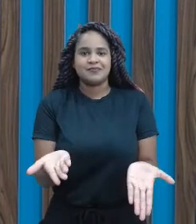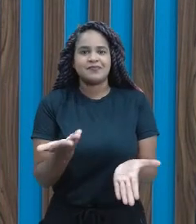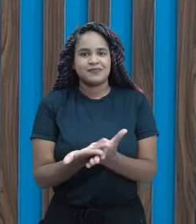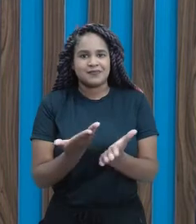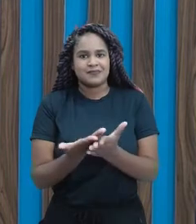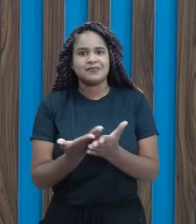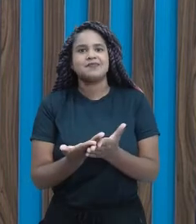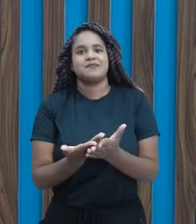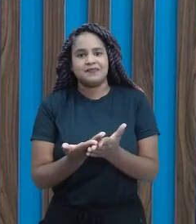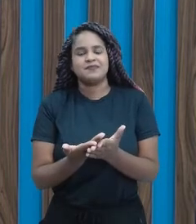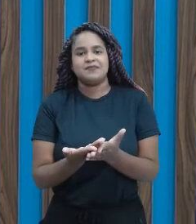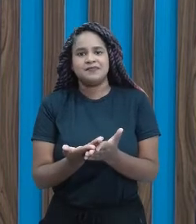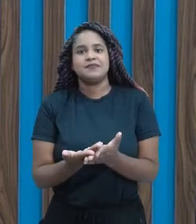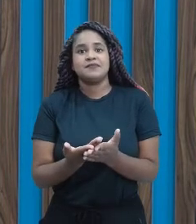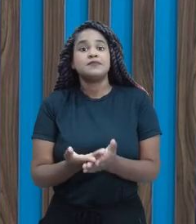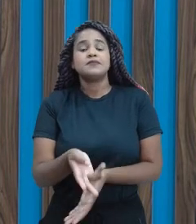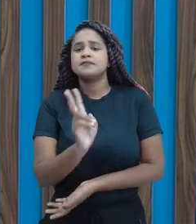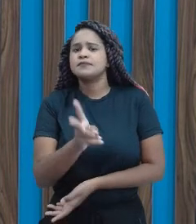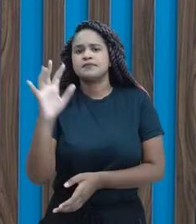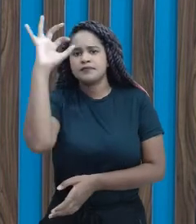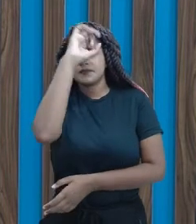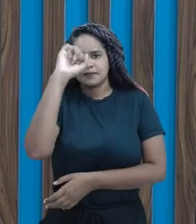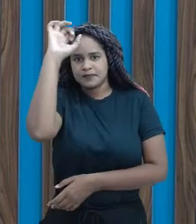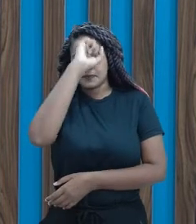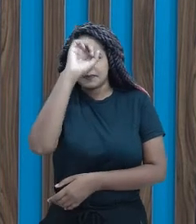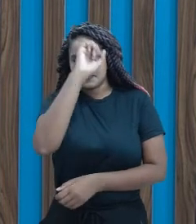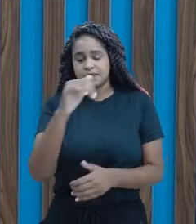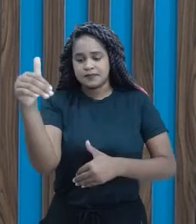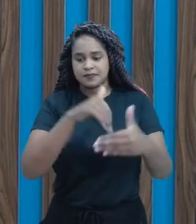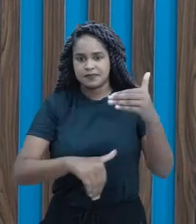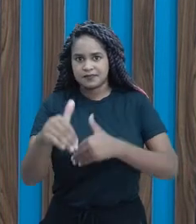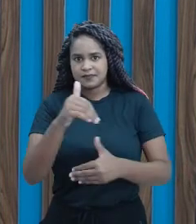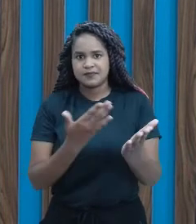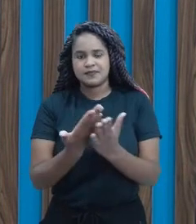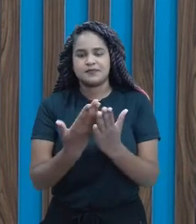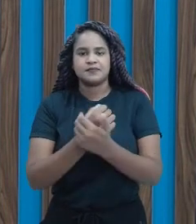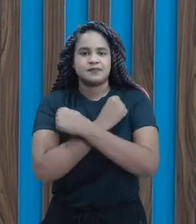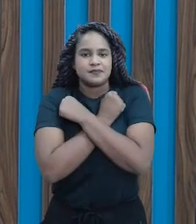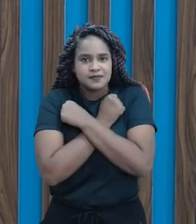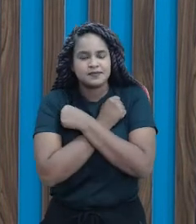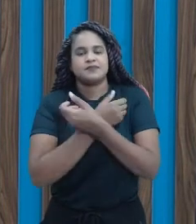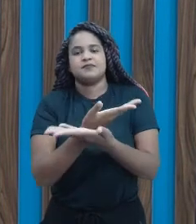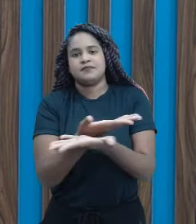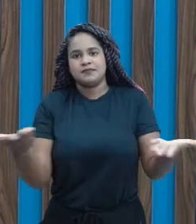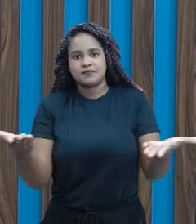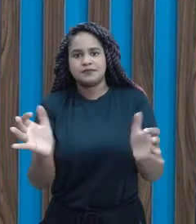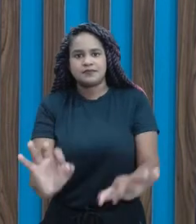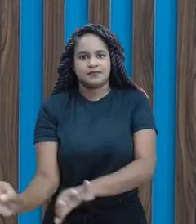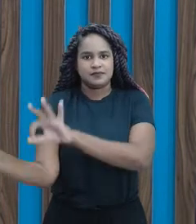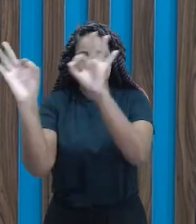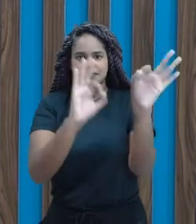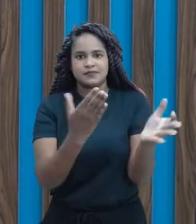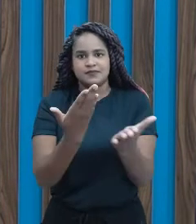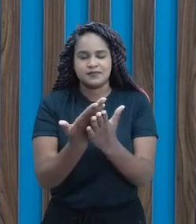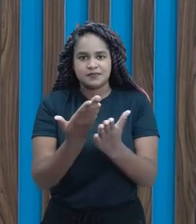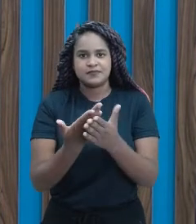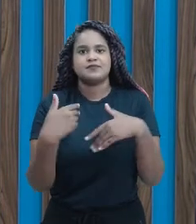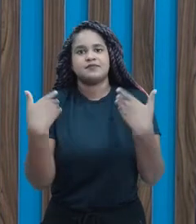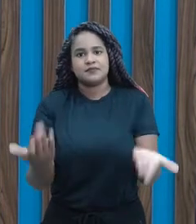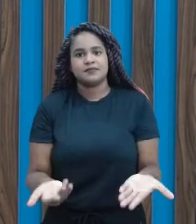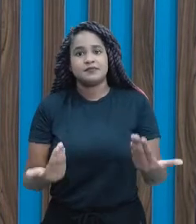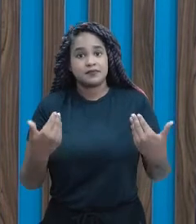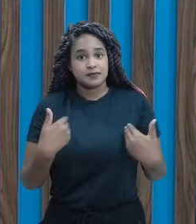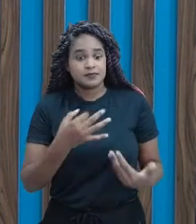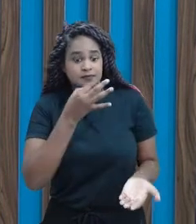aprendendo, circulando pela escola, participando das aulas e aprendendo. Então, um abraço para todos vocês que estão acompanhando também nossas aulas, tá certo? Estou